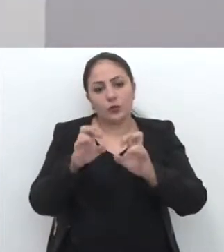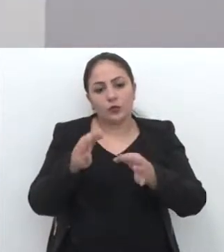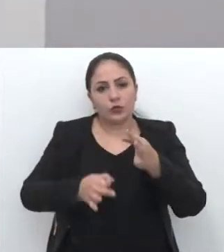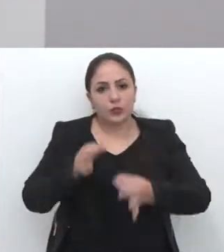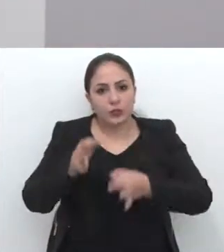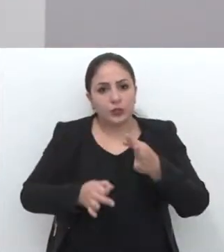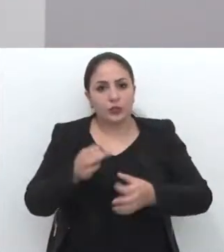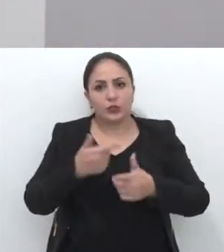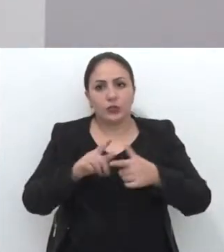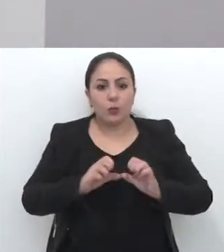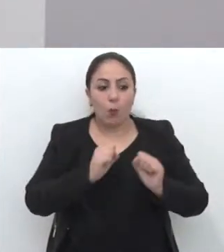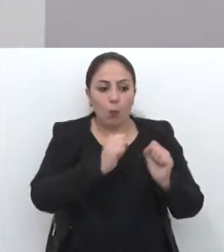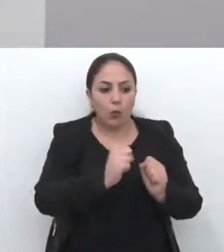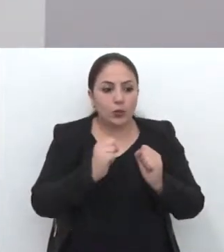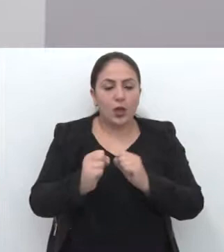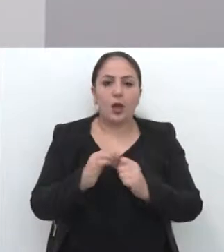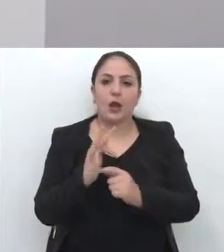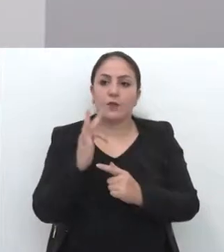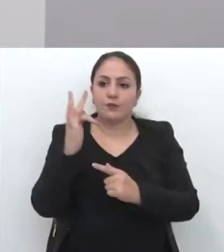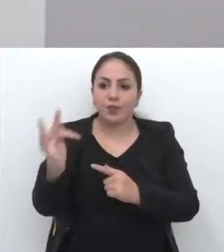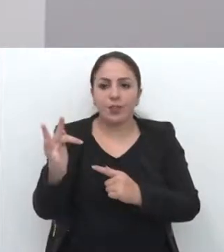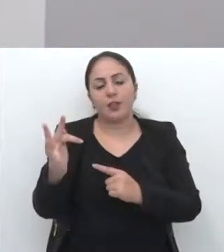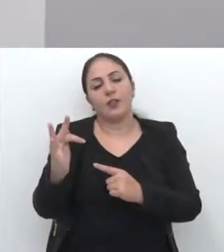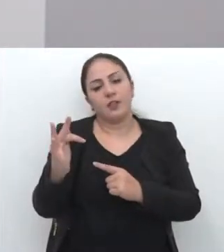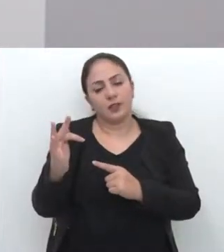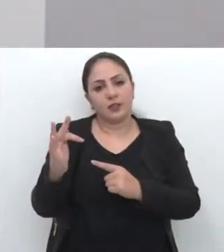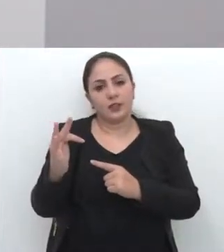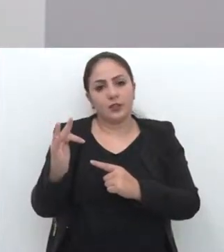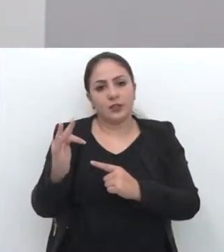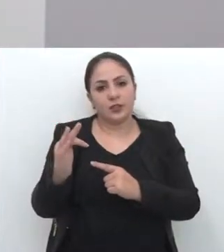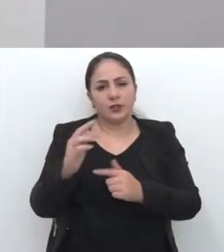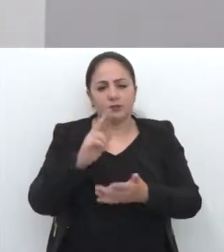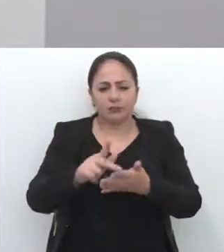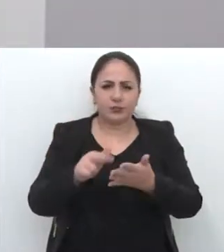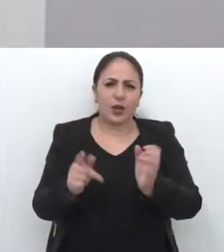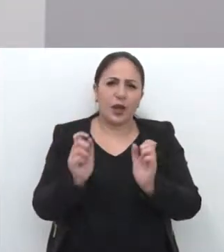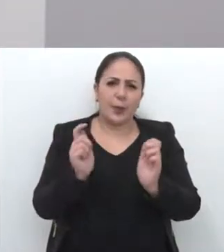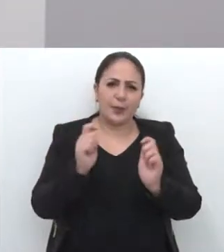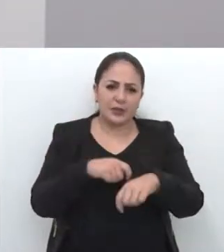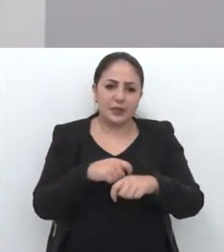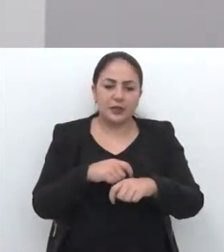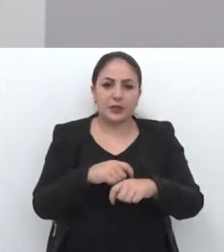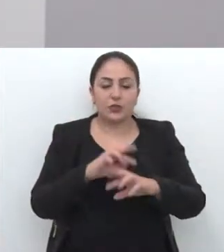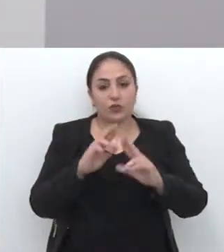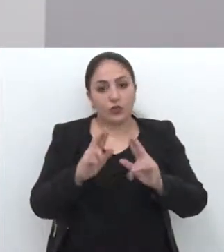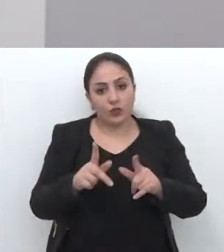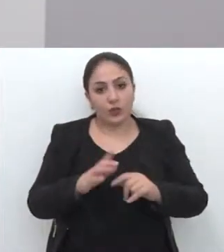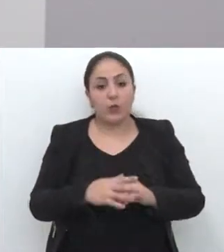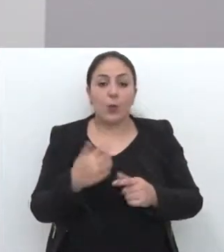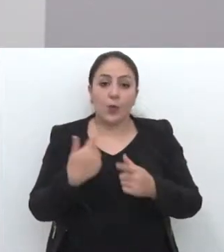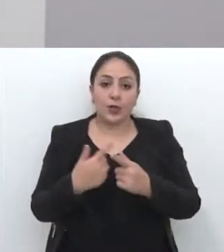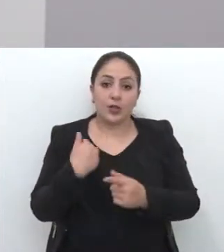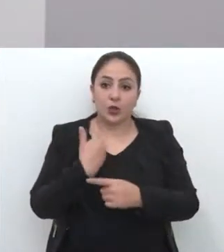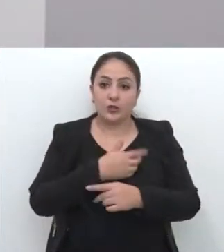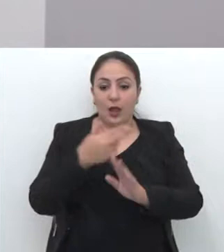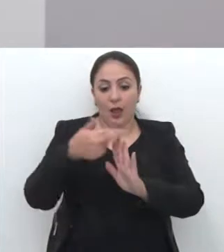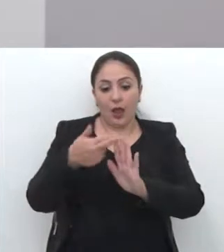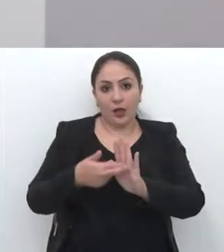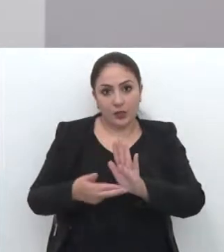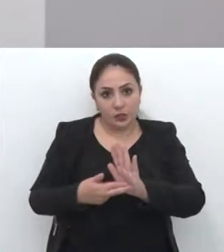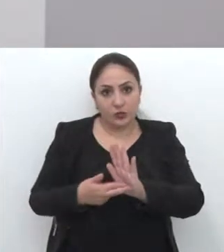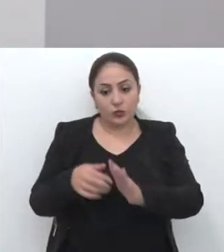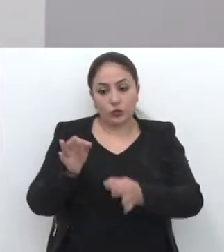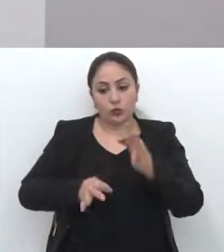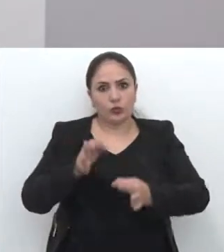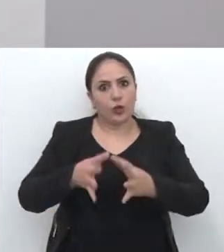por exemplo, jurídicas, como a divisão dos poderes, a divisão da federação em entes distintos com competências distintas, até porque também o nosso ordenamento jurídico